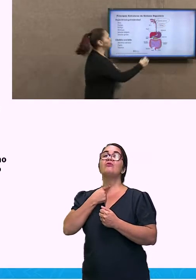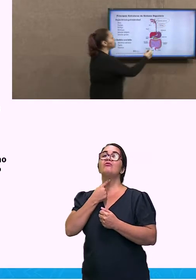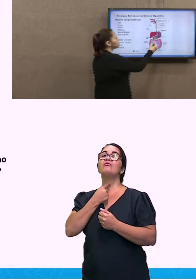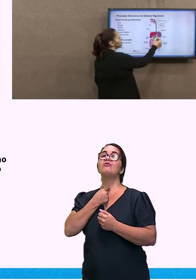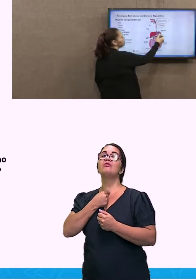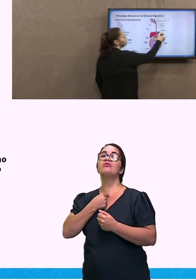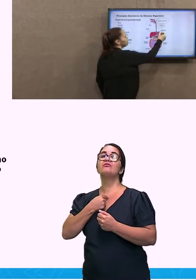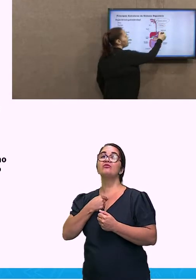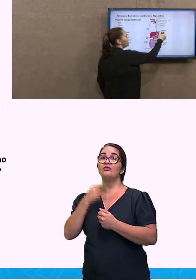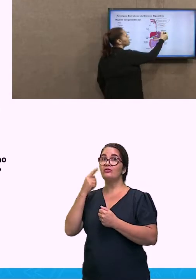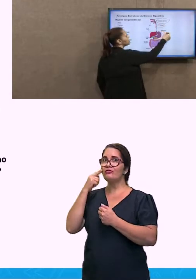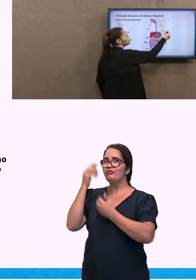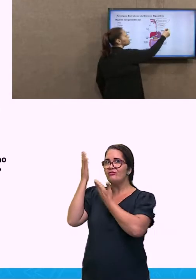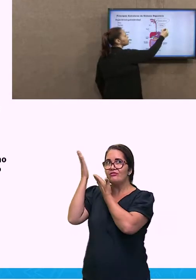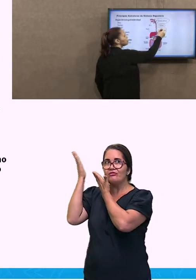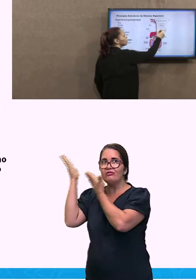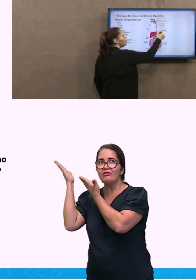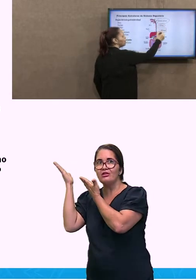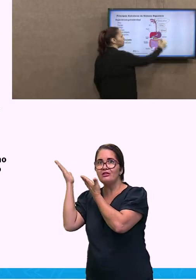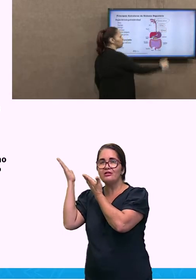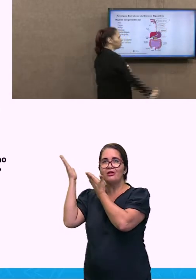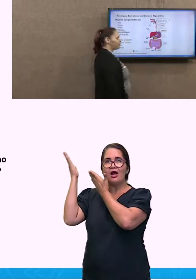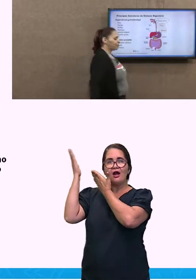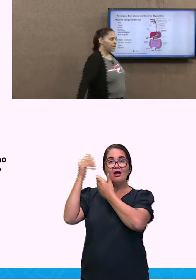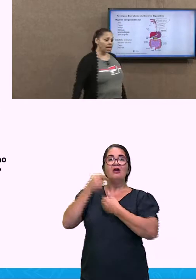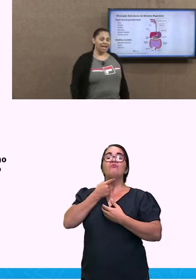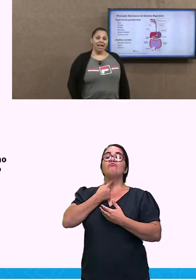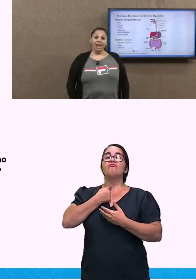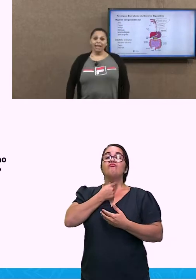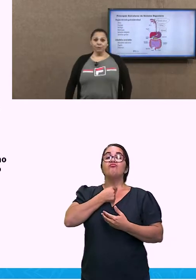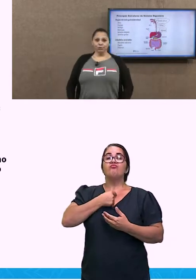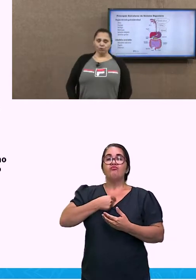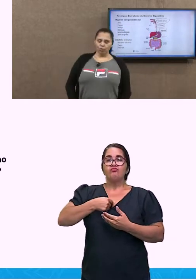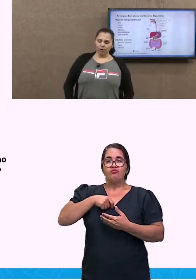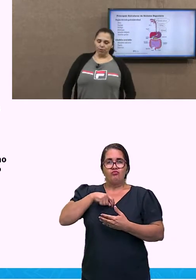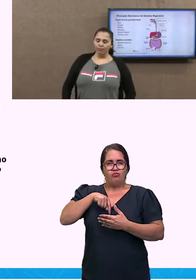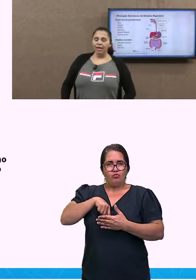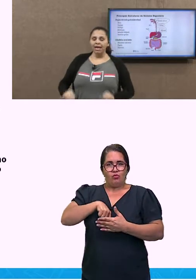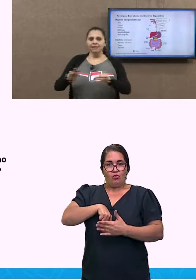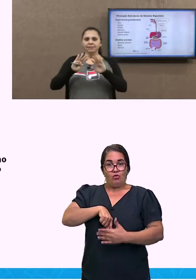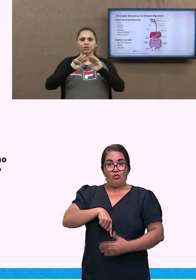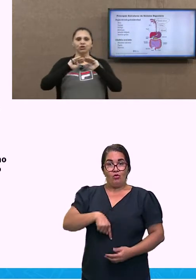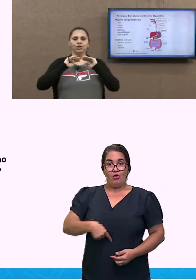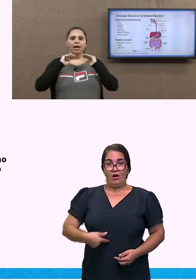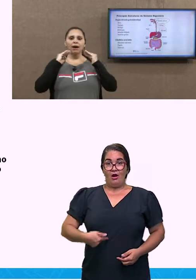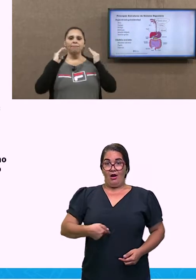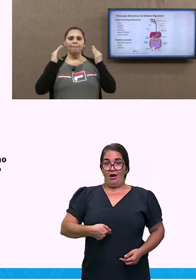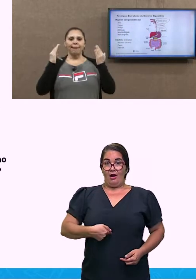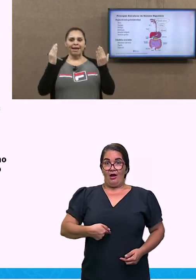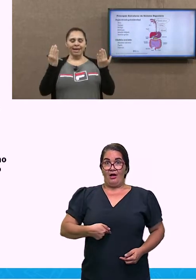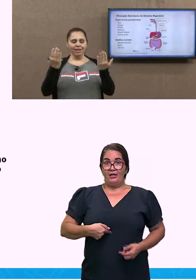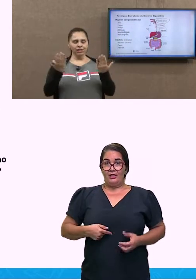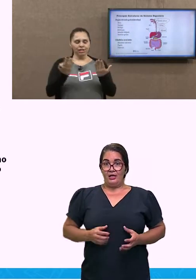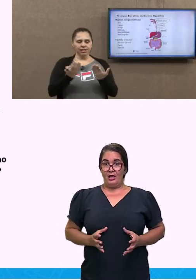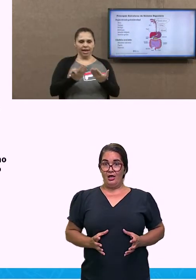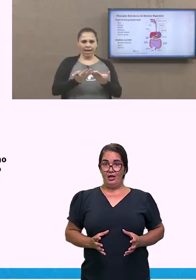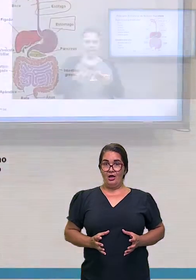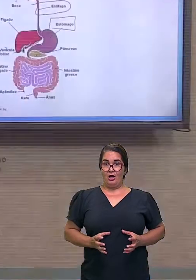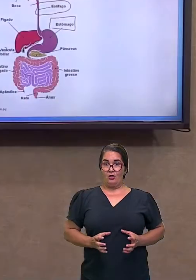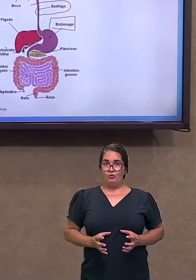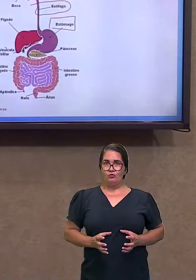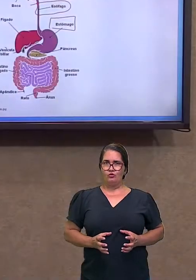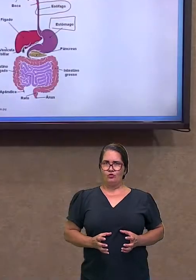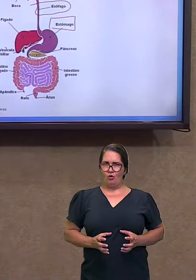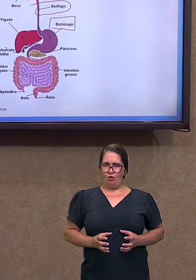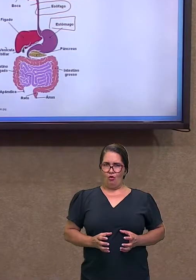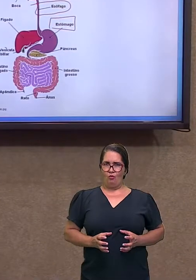nós vamos ter estômago. Lá no estômago existe uma parede interna